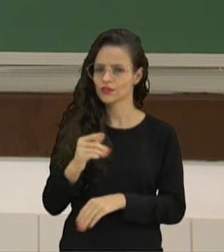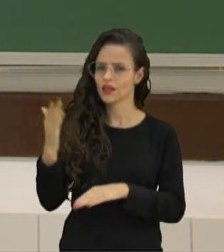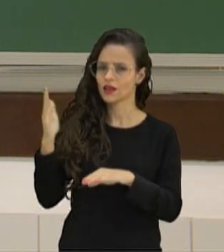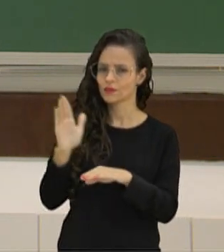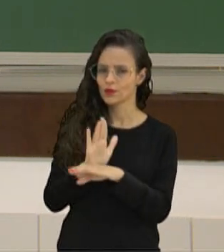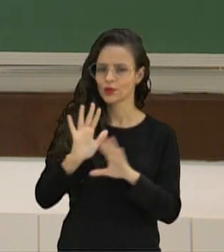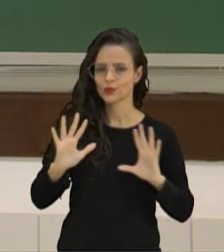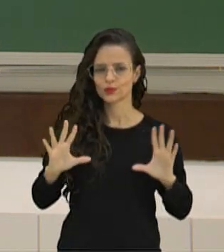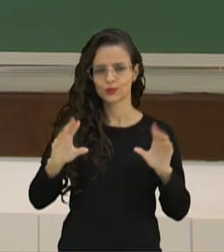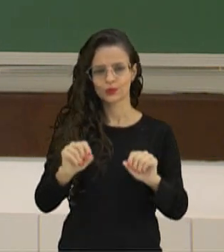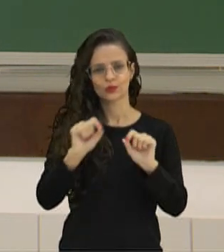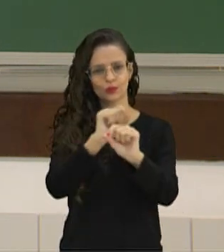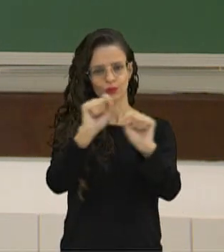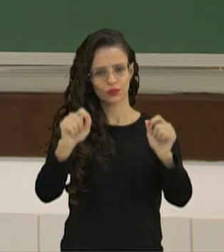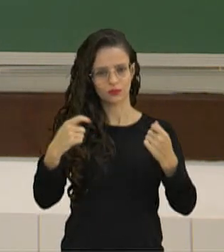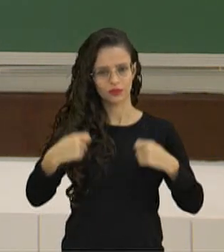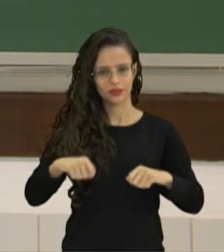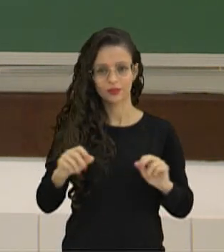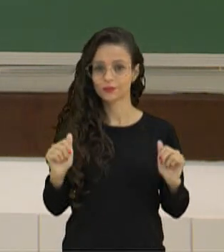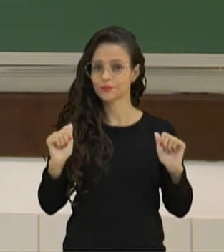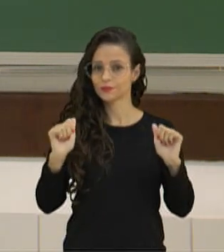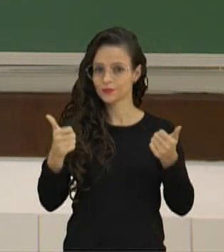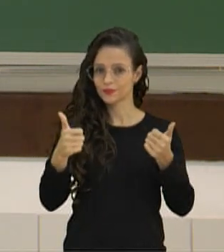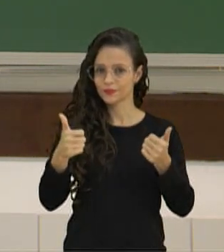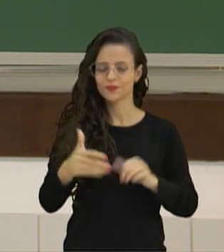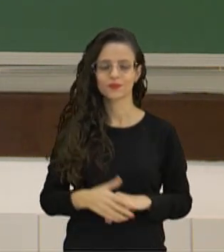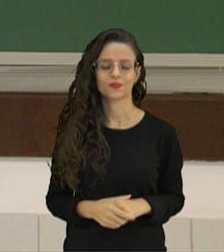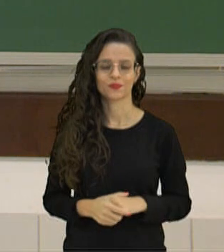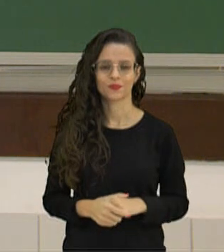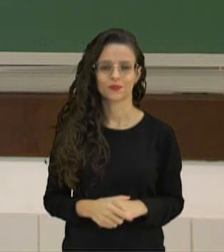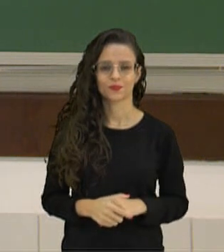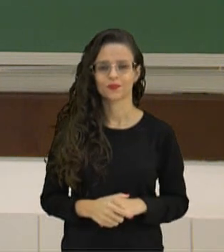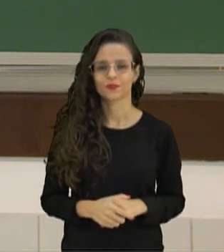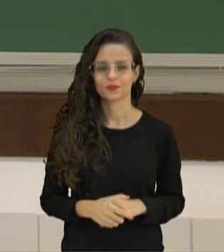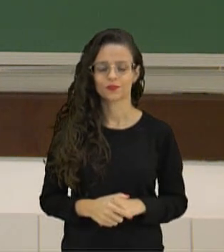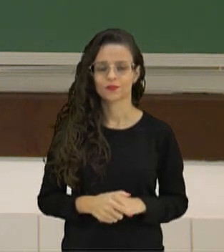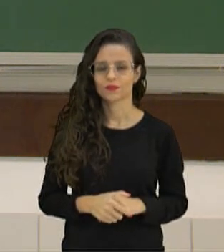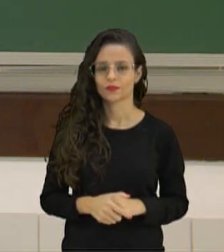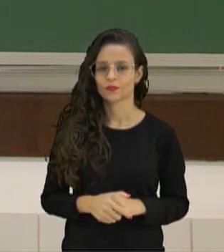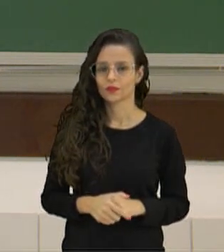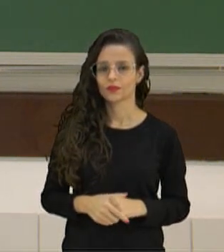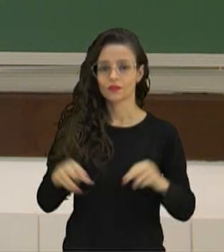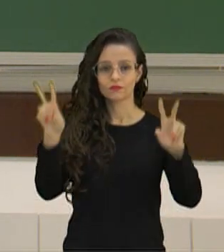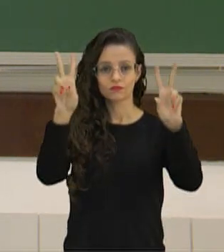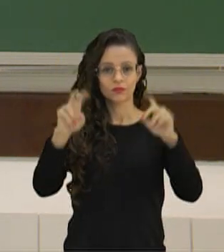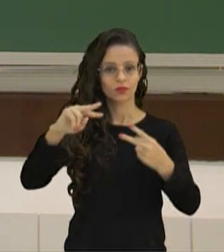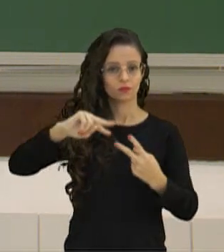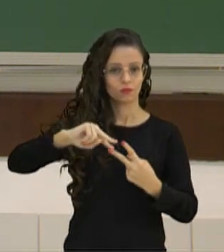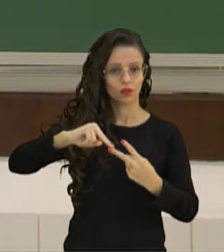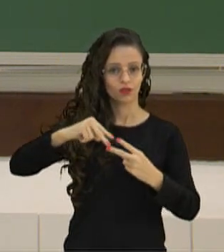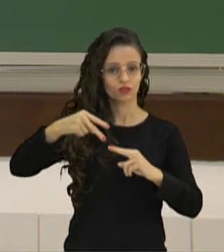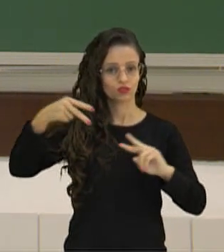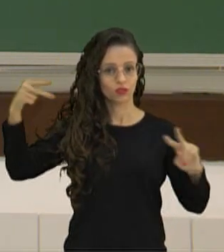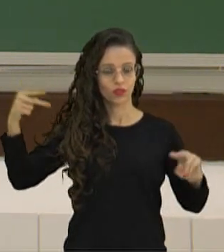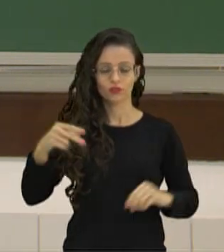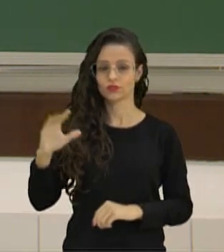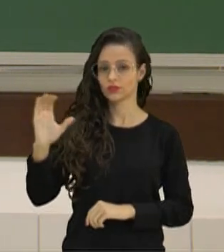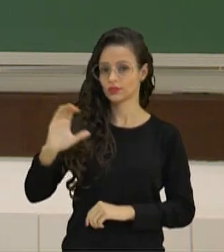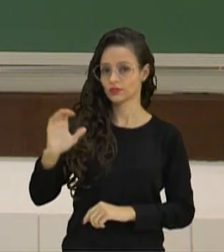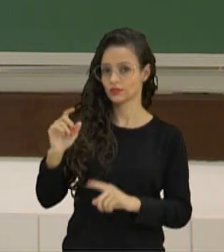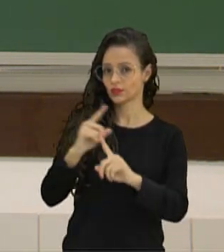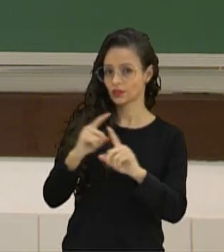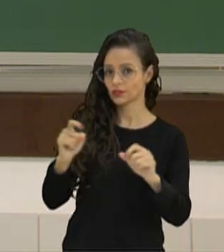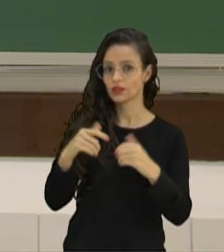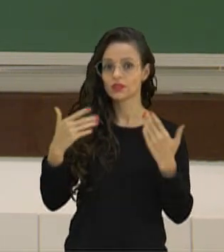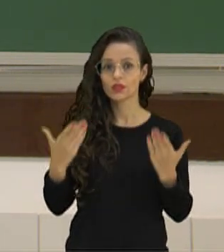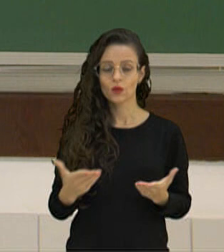todo o suporte que vocês precisarem, beleza? Gente, estamos falando em genética. Estamos falando da ciência, estamos